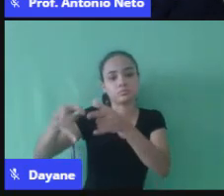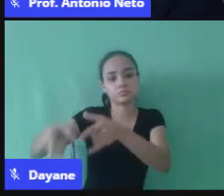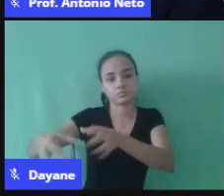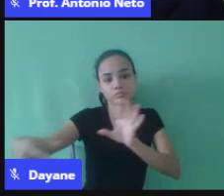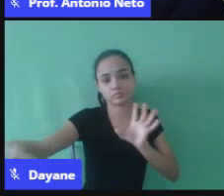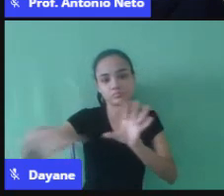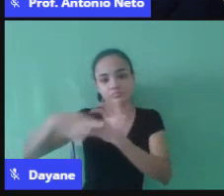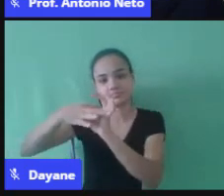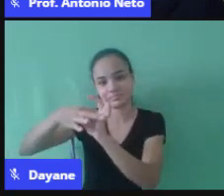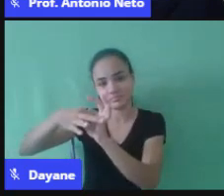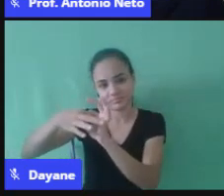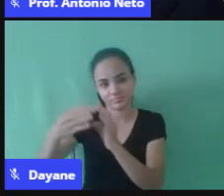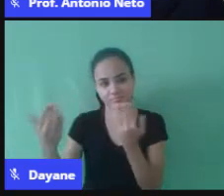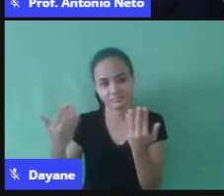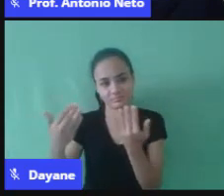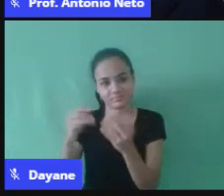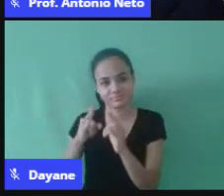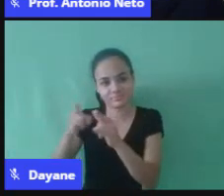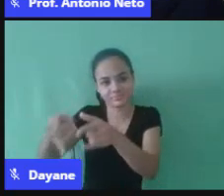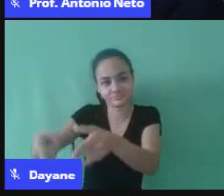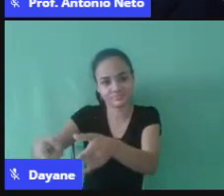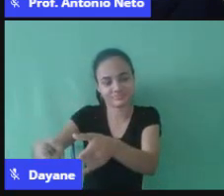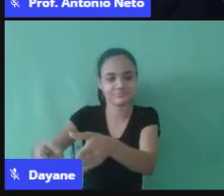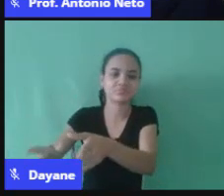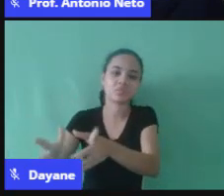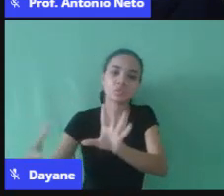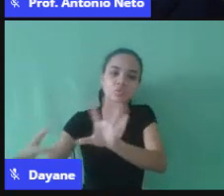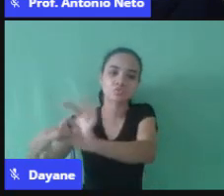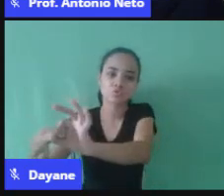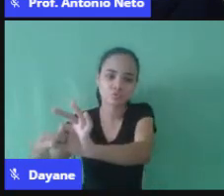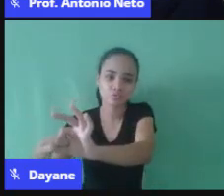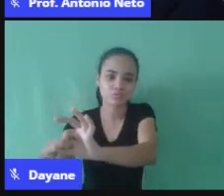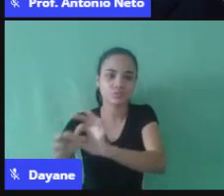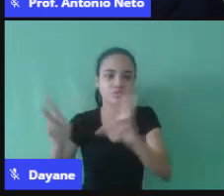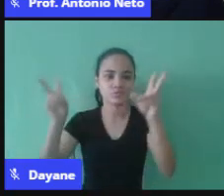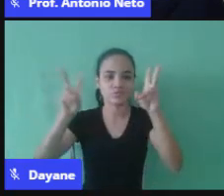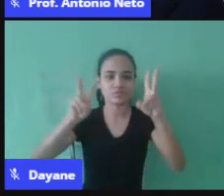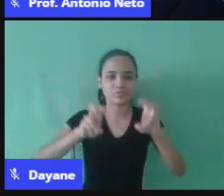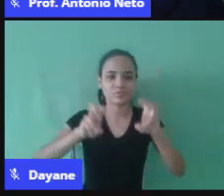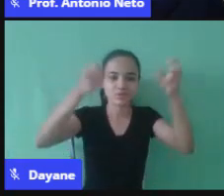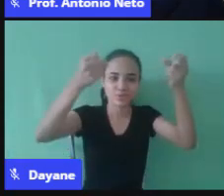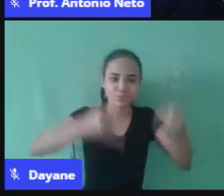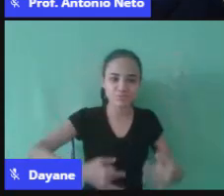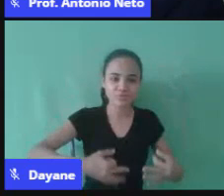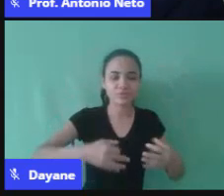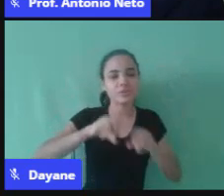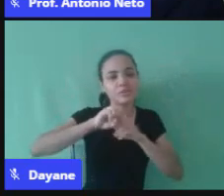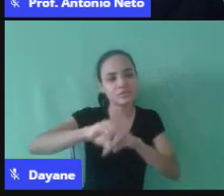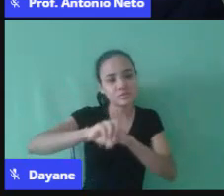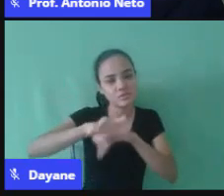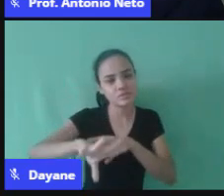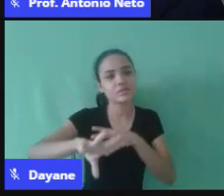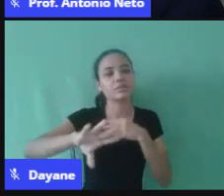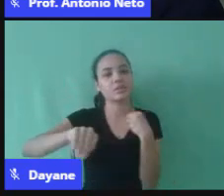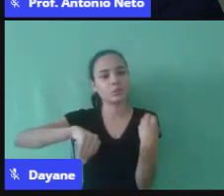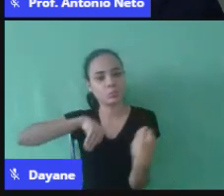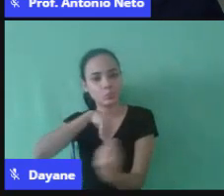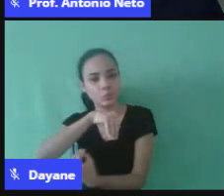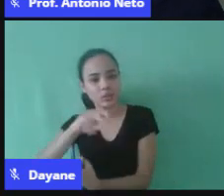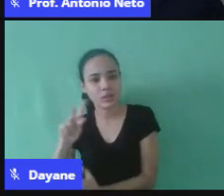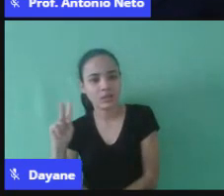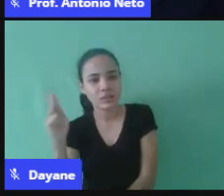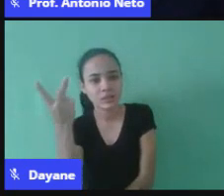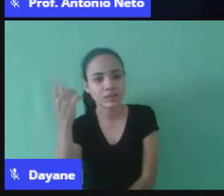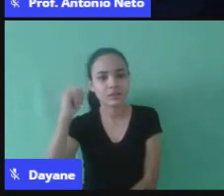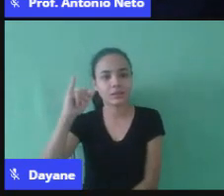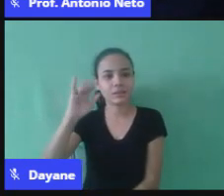trouxe especificamente sobre o ensino híbrido, em que nós, dessa incompletude, de que